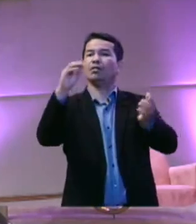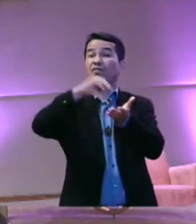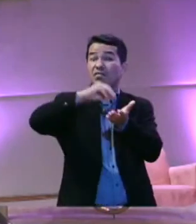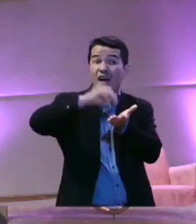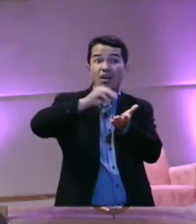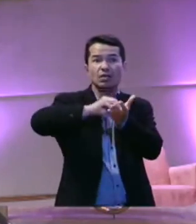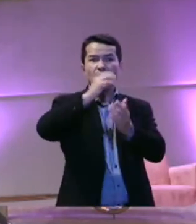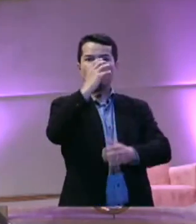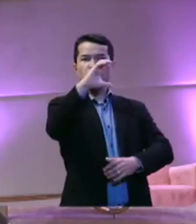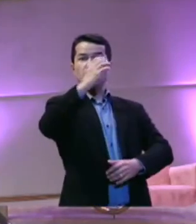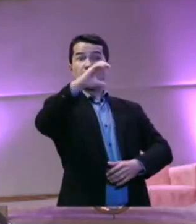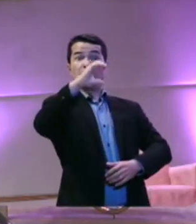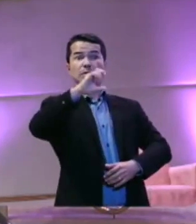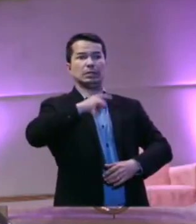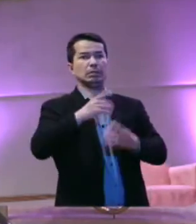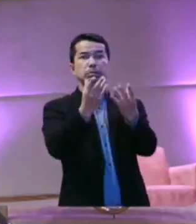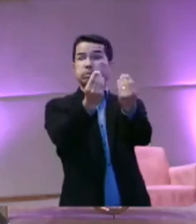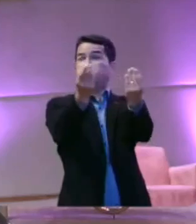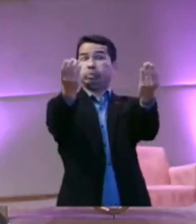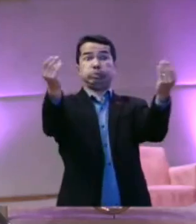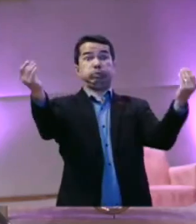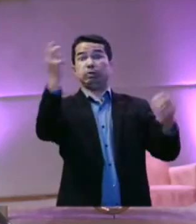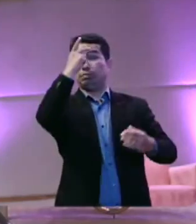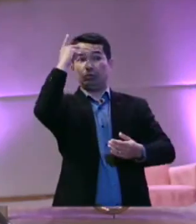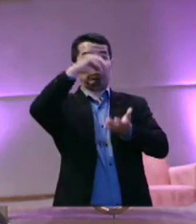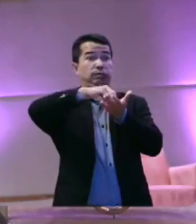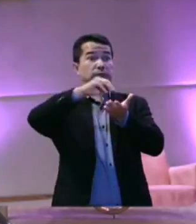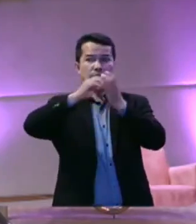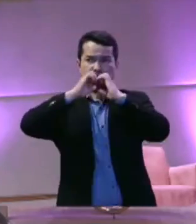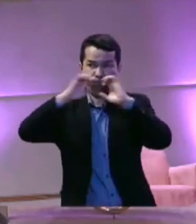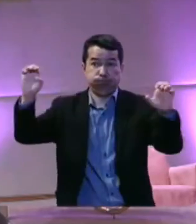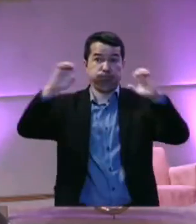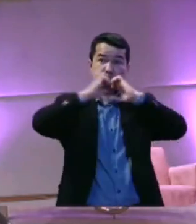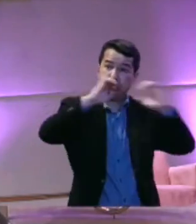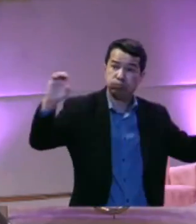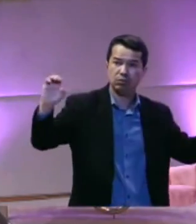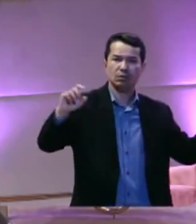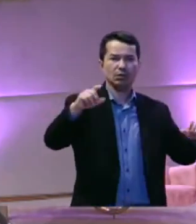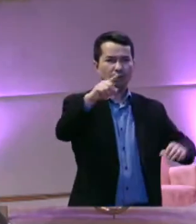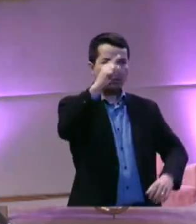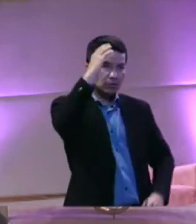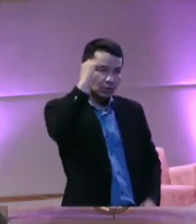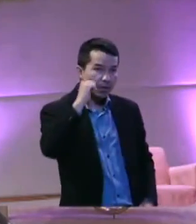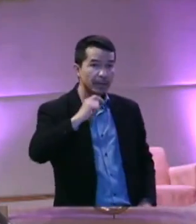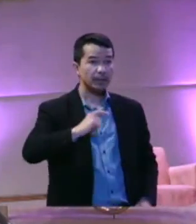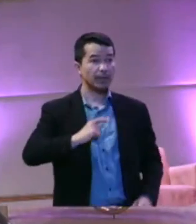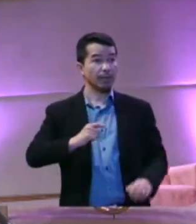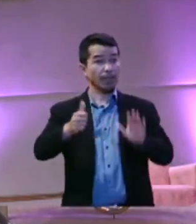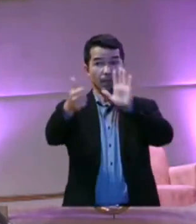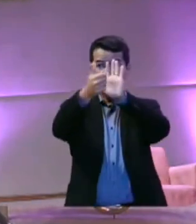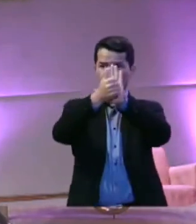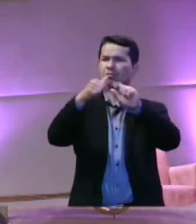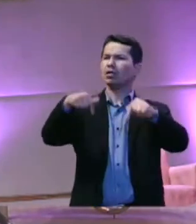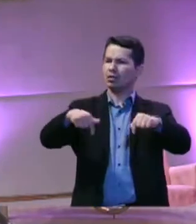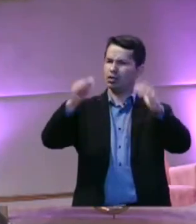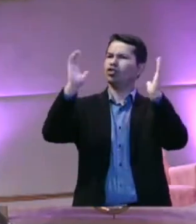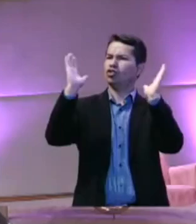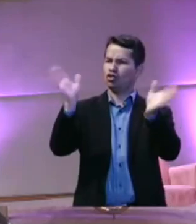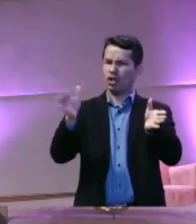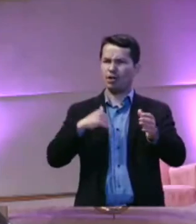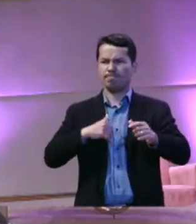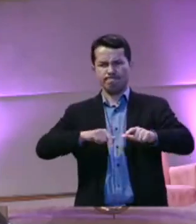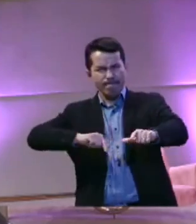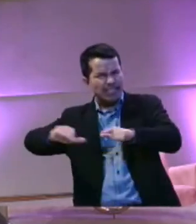perecendo. A igreja tem se levantado, não somente aqui nos seus interesses locais. A igreja